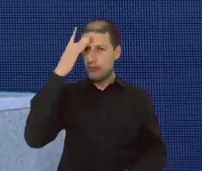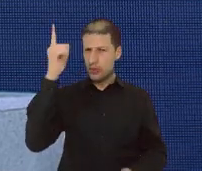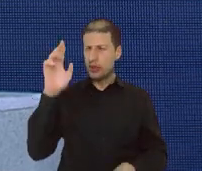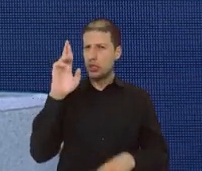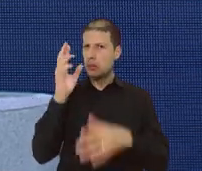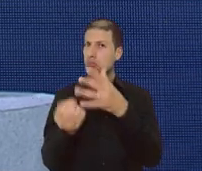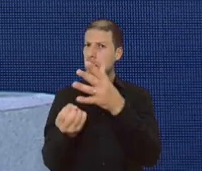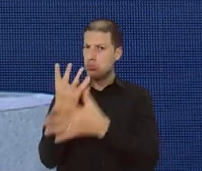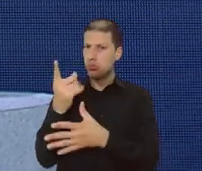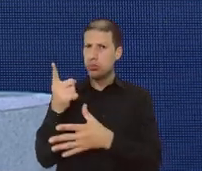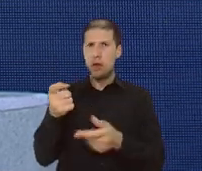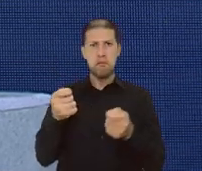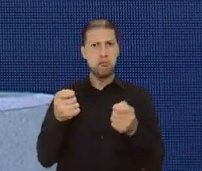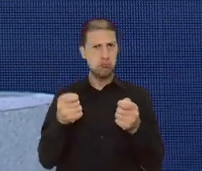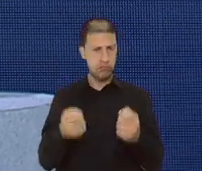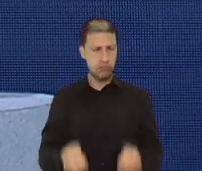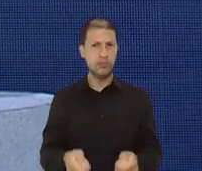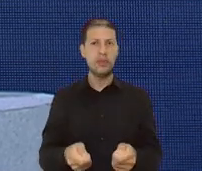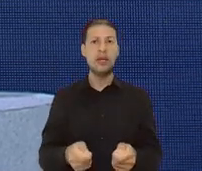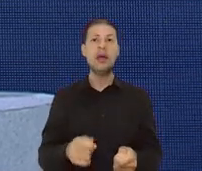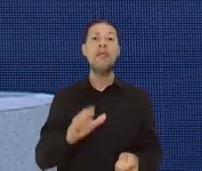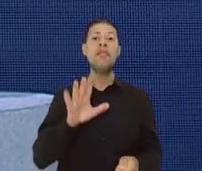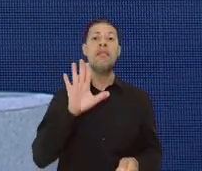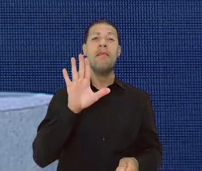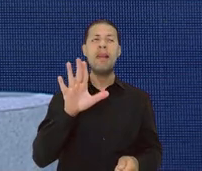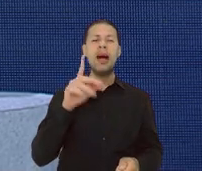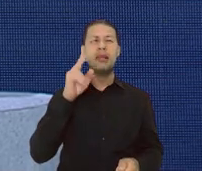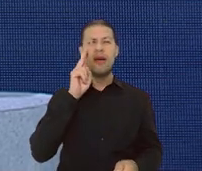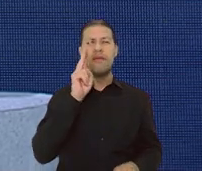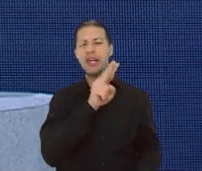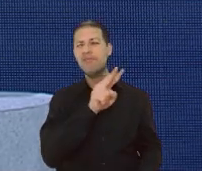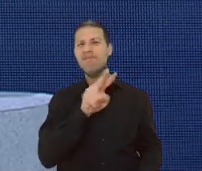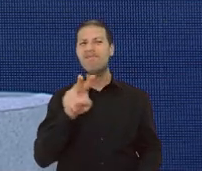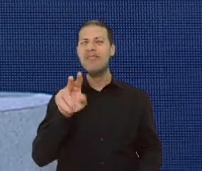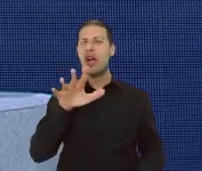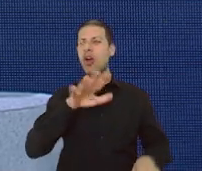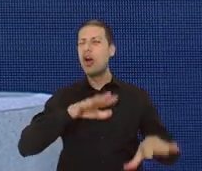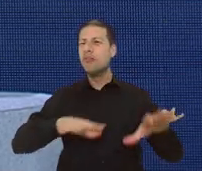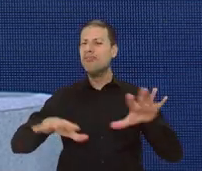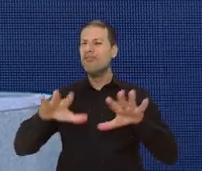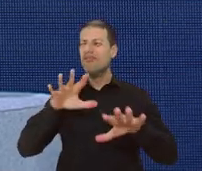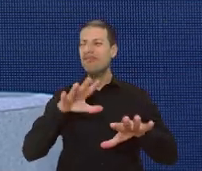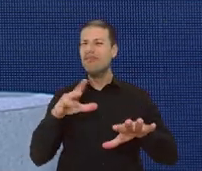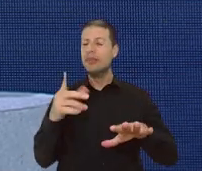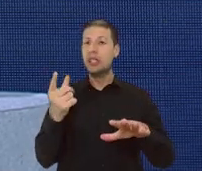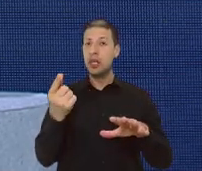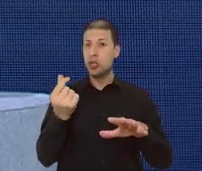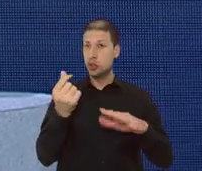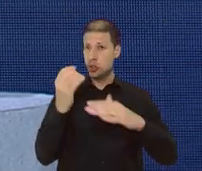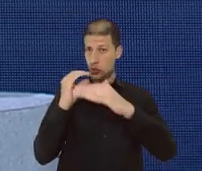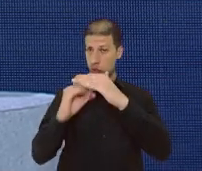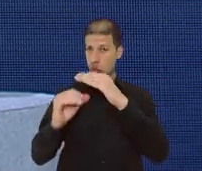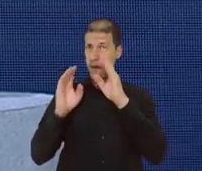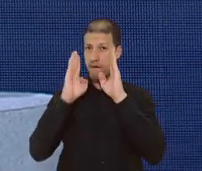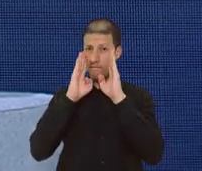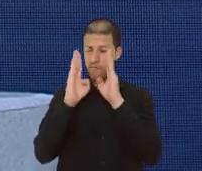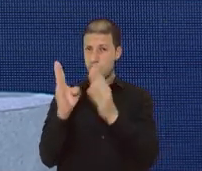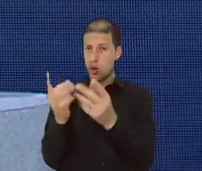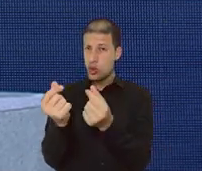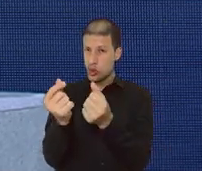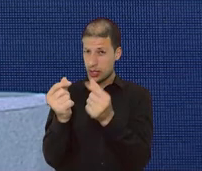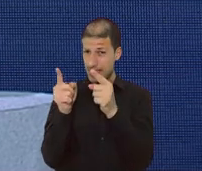sólidos Mas pela pelo cenário agora dos Fundos não tarem focando o capital que eles têm